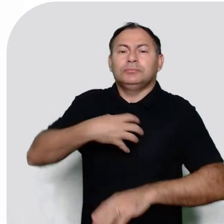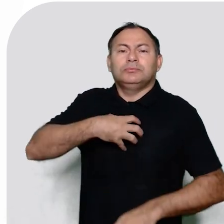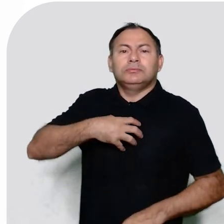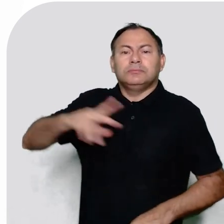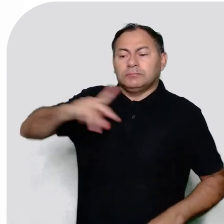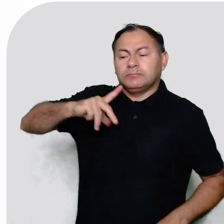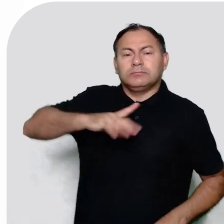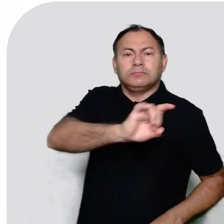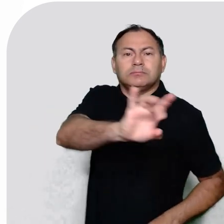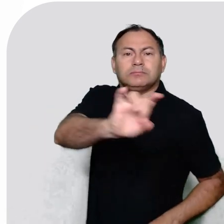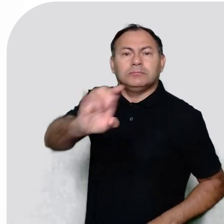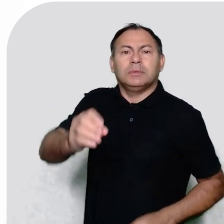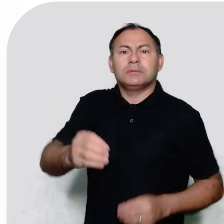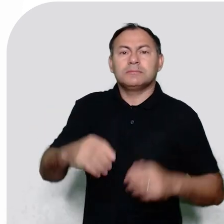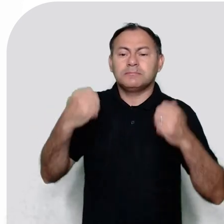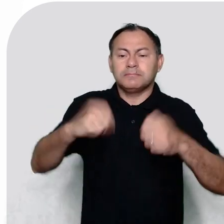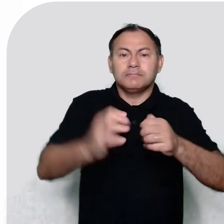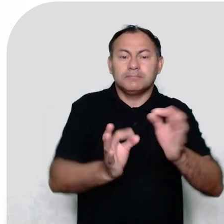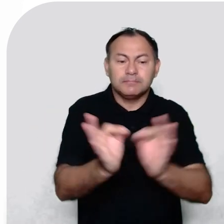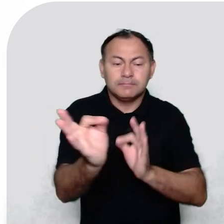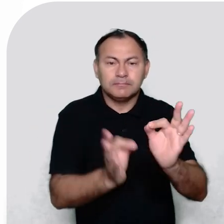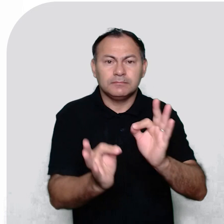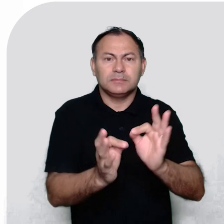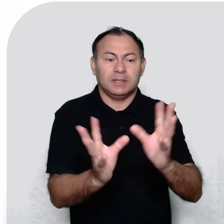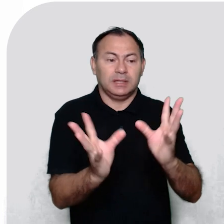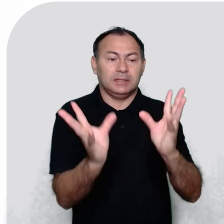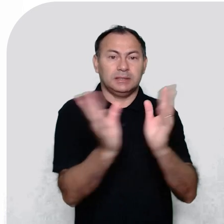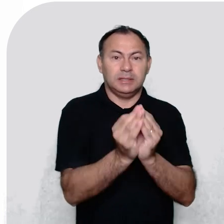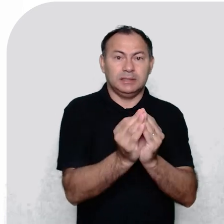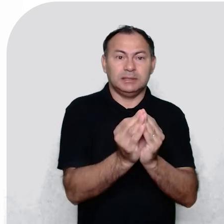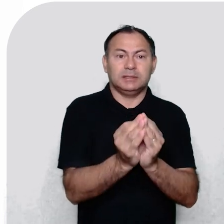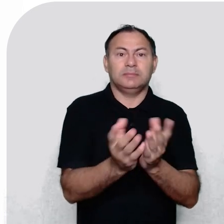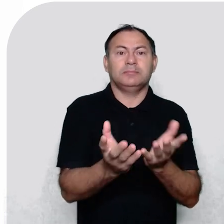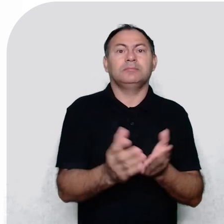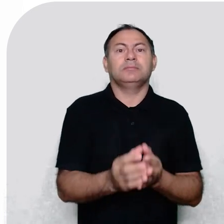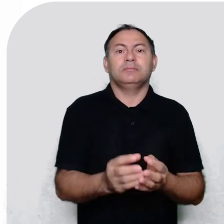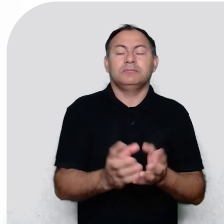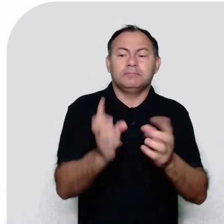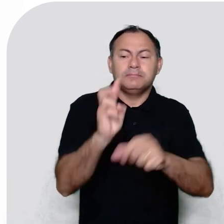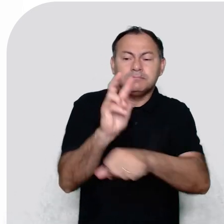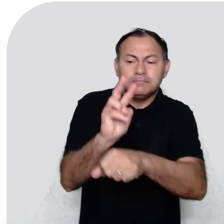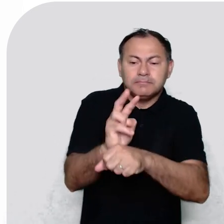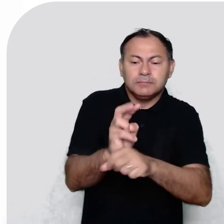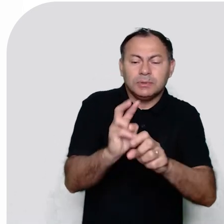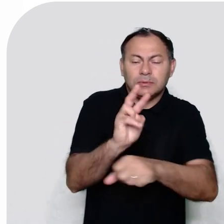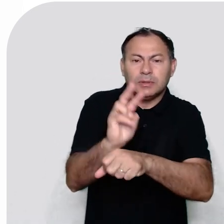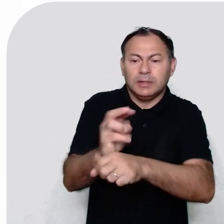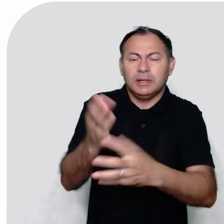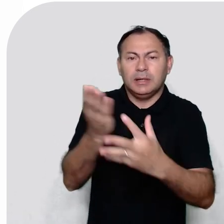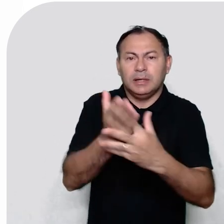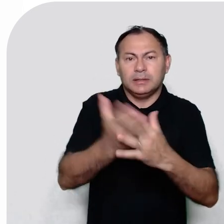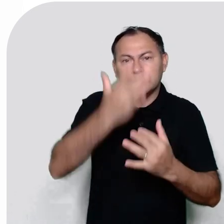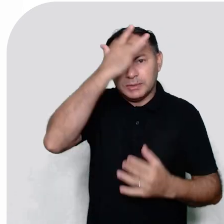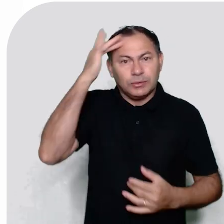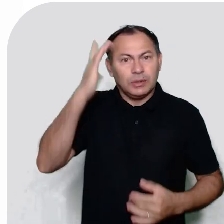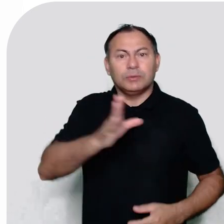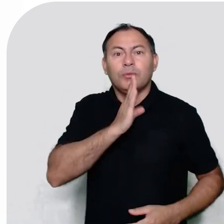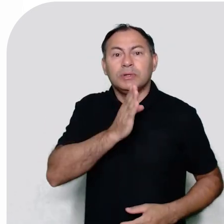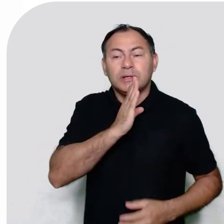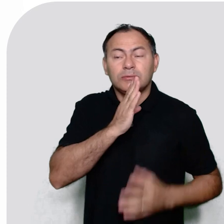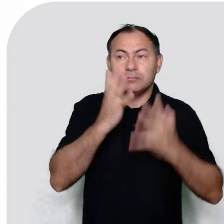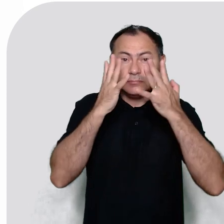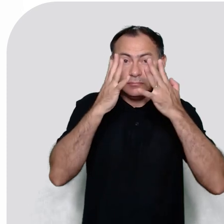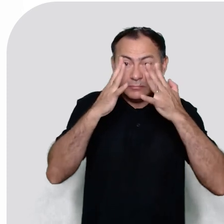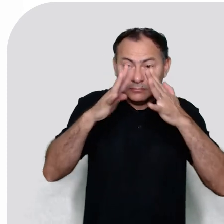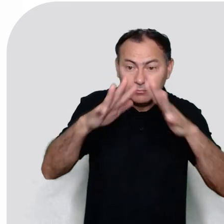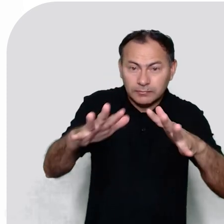particulares com a necessidade de elaborar uma síntese delas e de conservar entre os homens as faculdades de